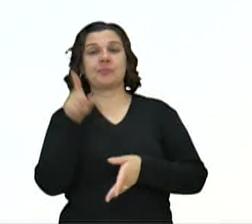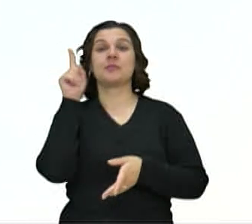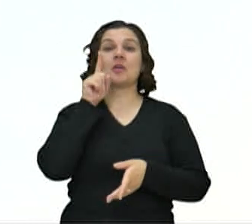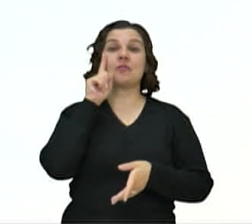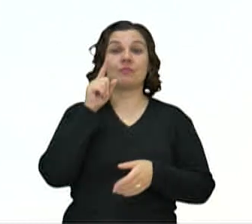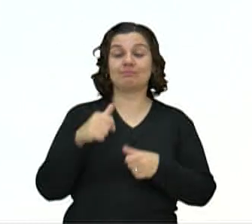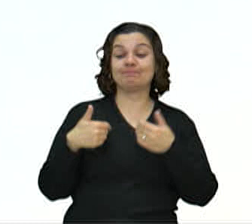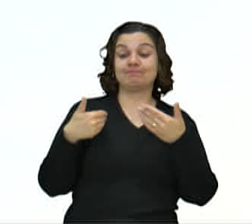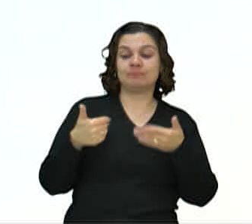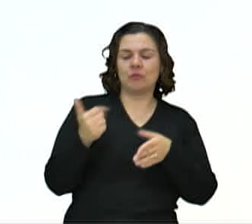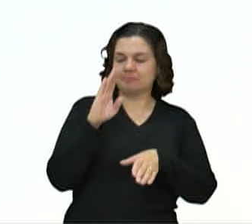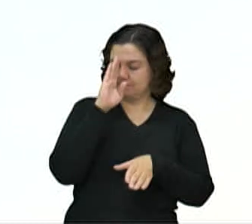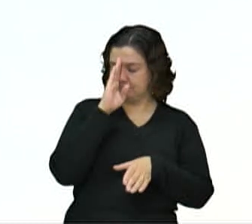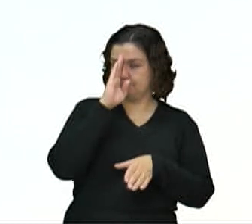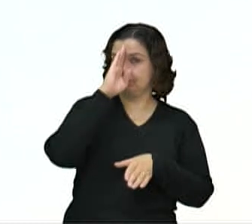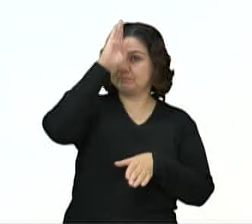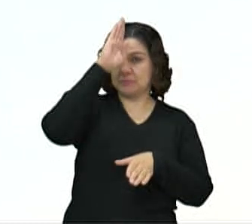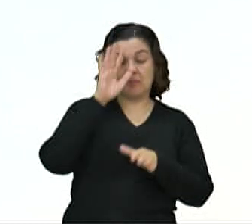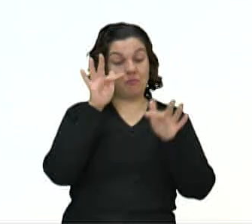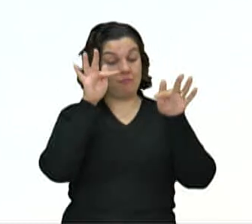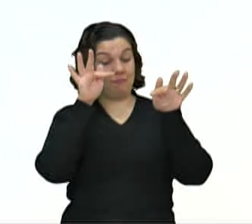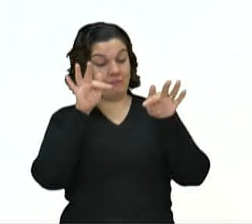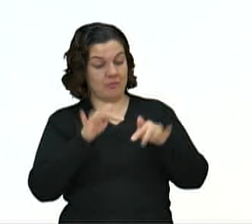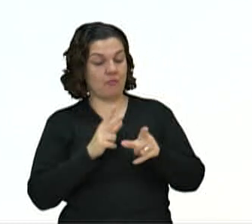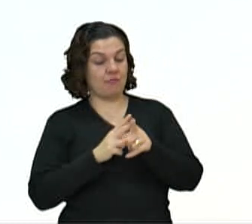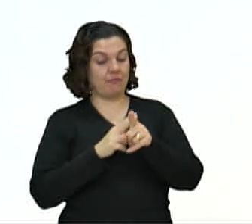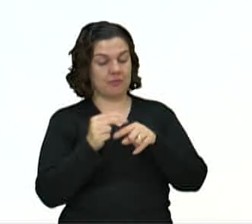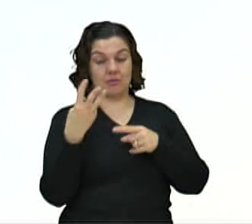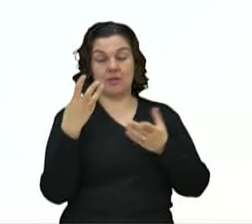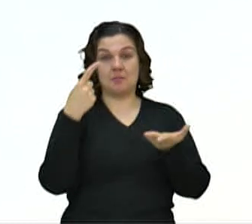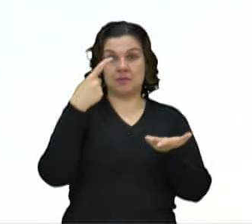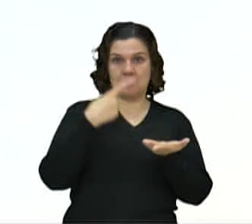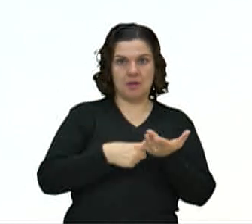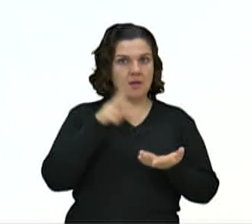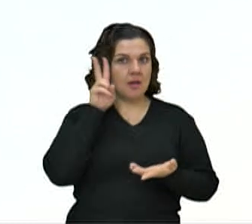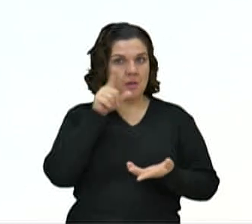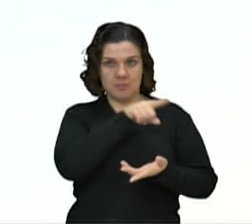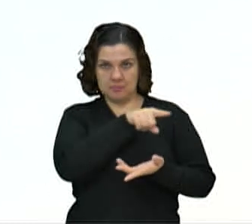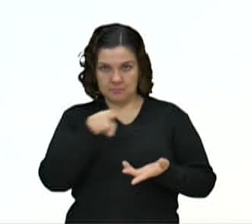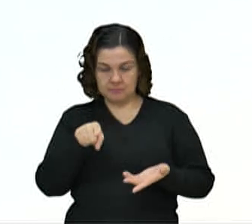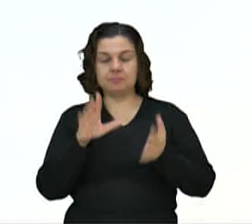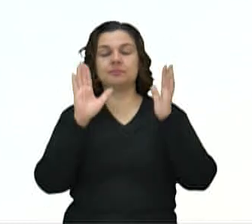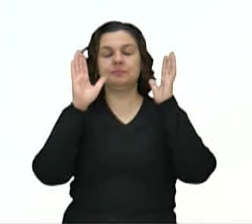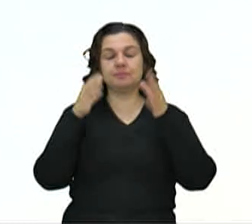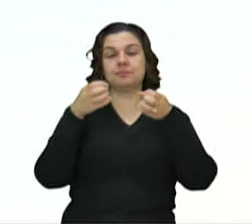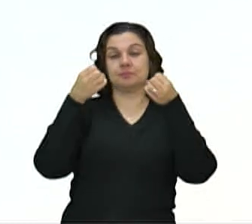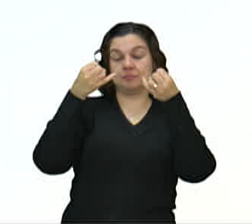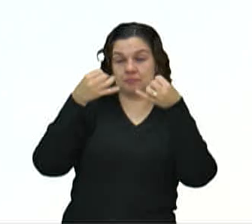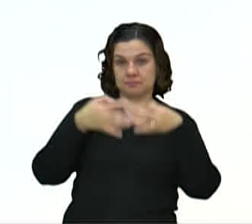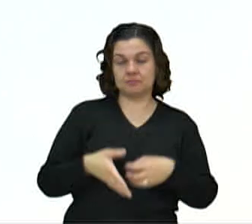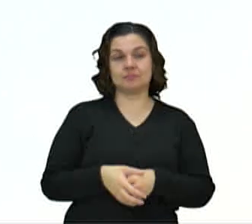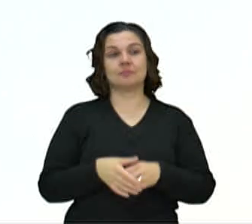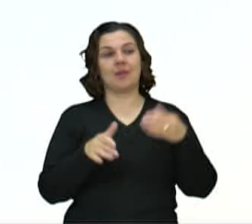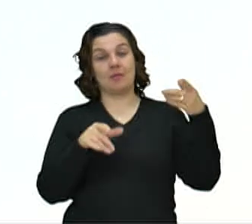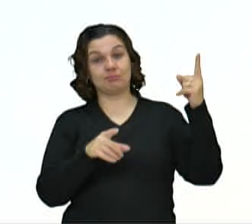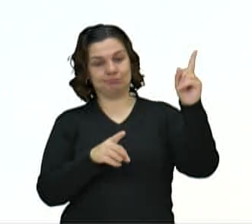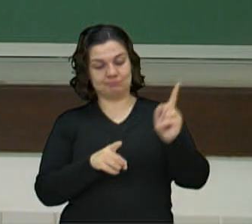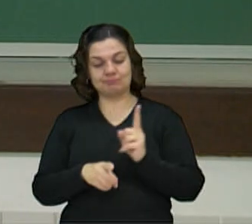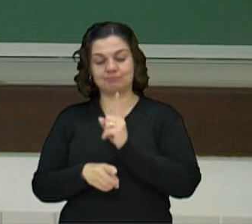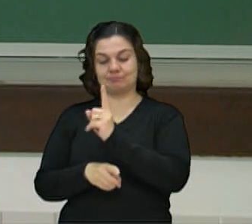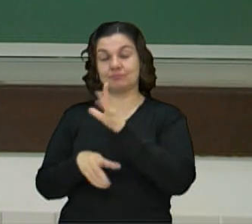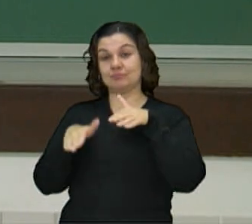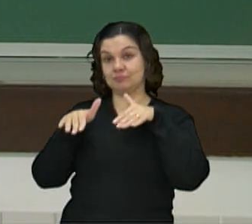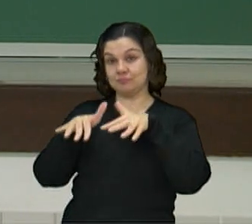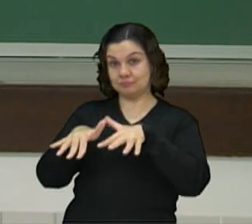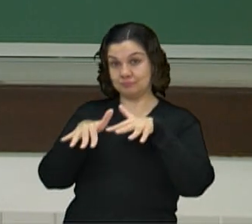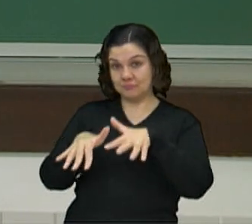Unidos foi decisiva para a vitória da Tríplice Entente. Lembra por quê? Nós já conversamos. Eles entraram